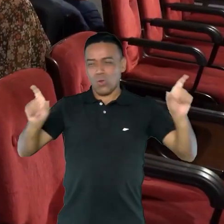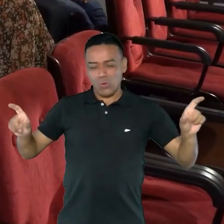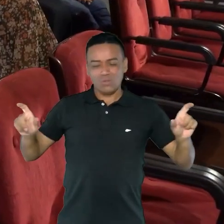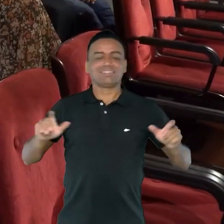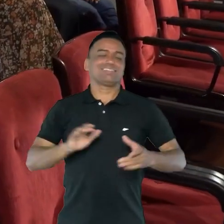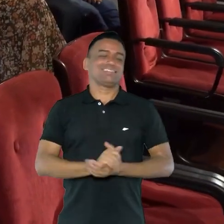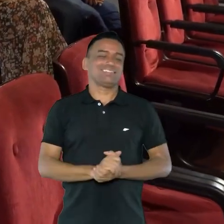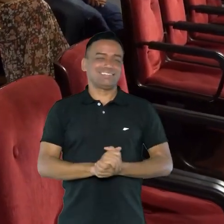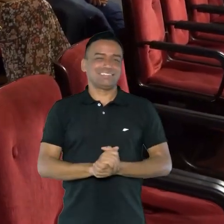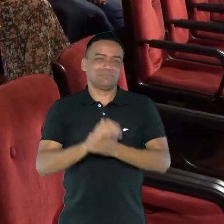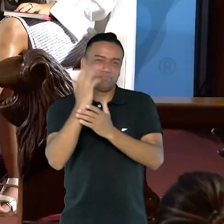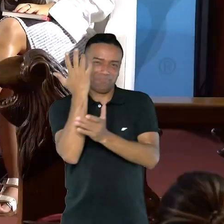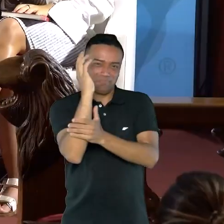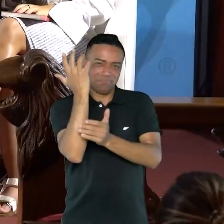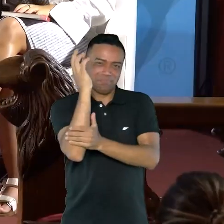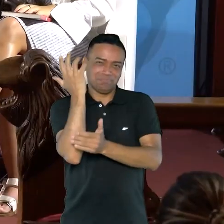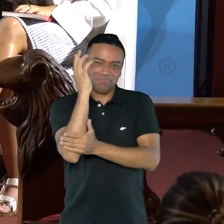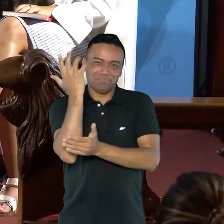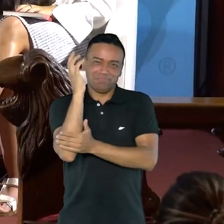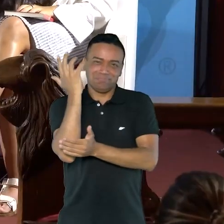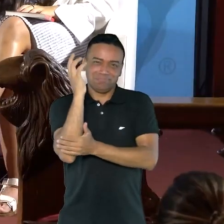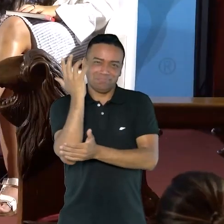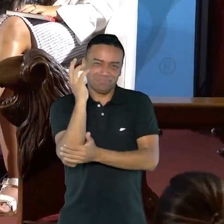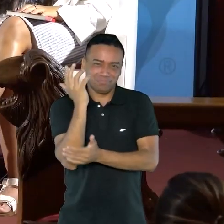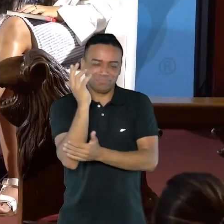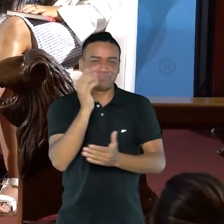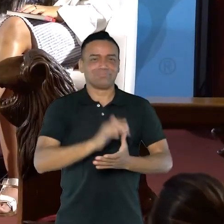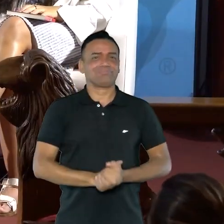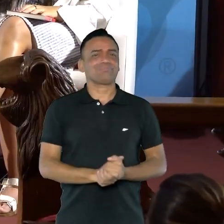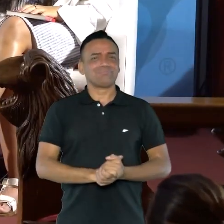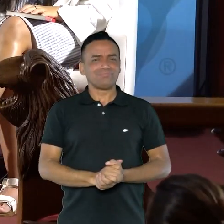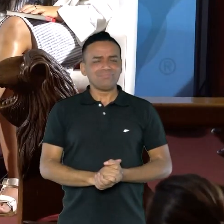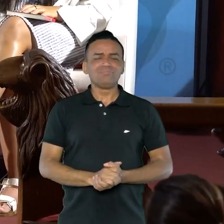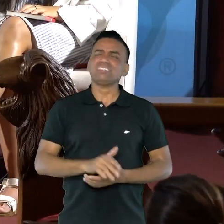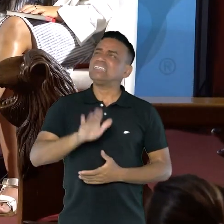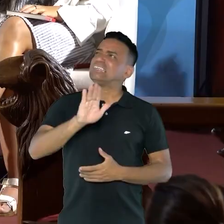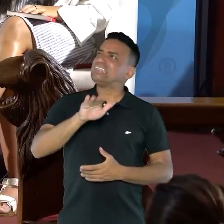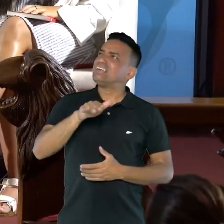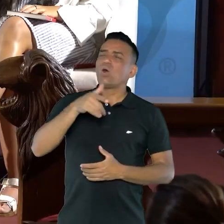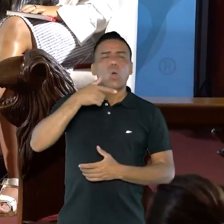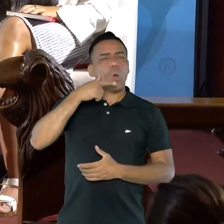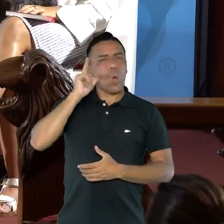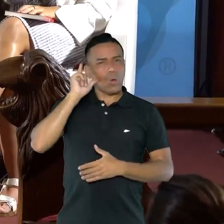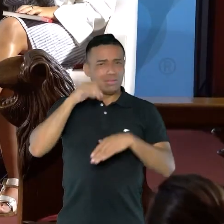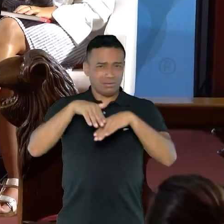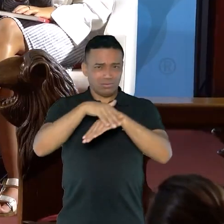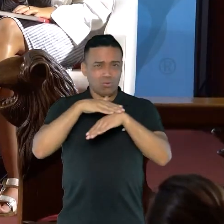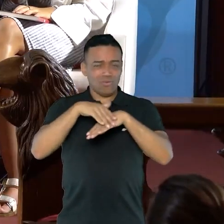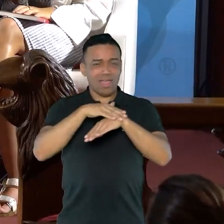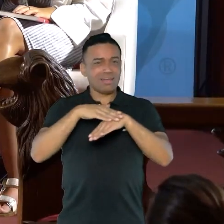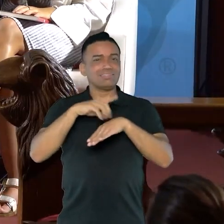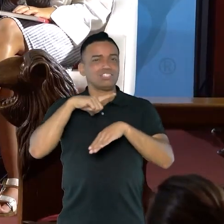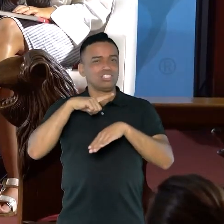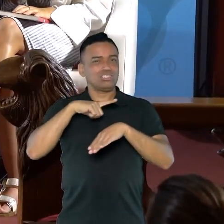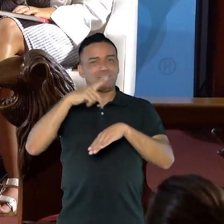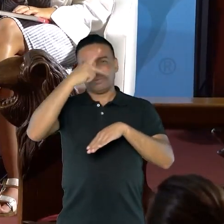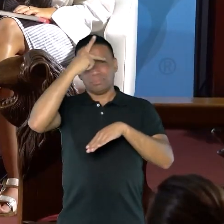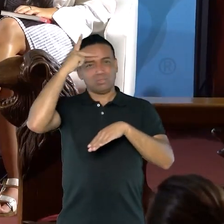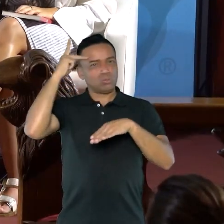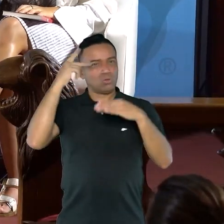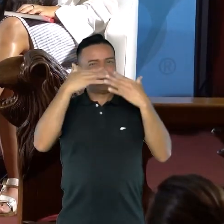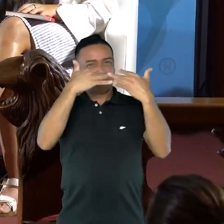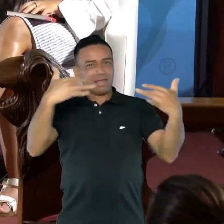A plateia aplaude. Ontem, na nossa conversa, nós tínhamos uma plateia jovem, mas também tinha